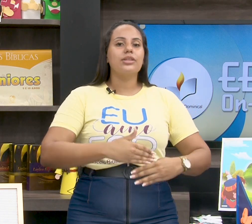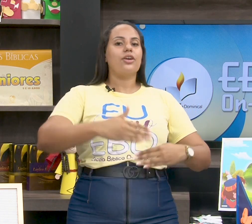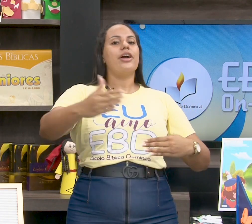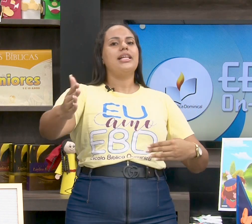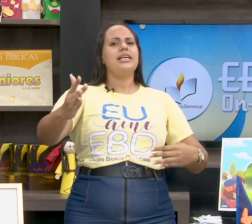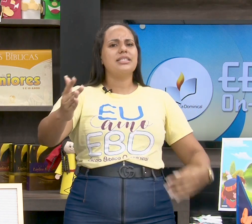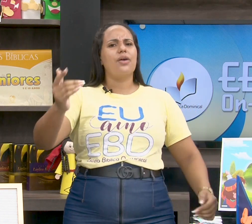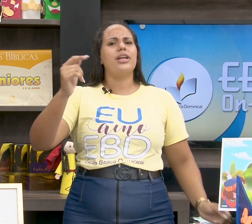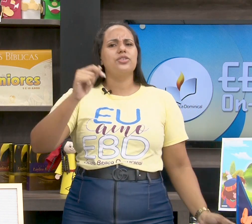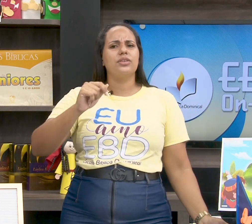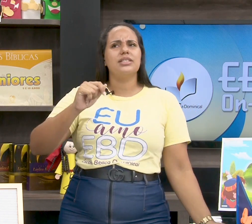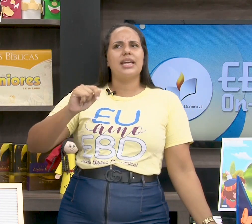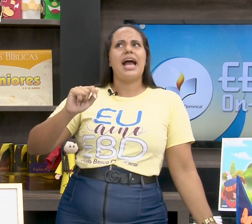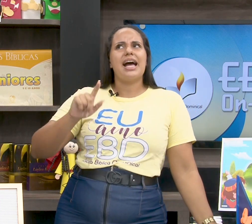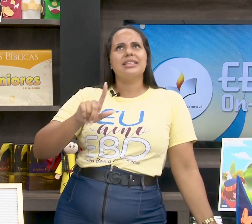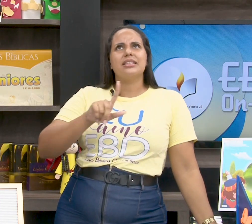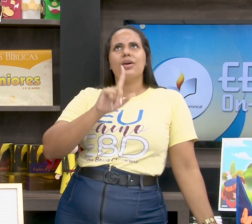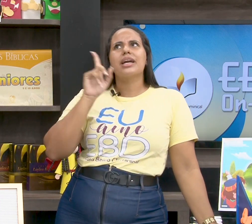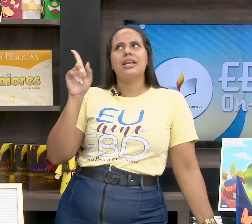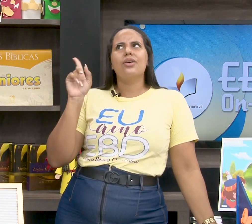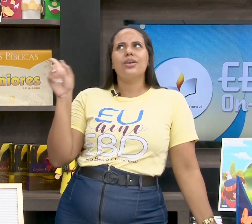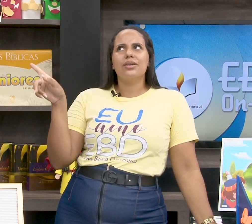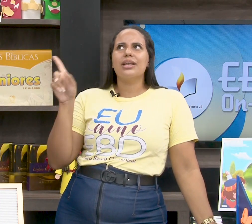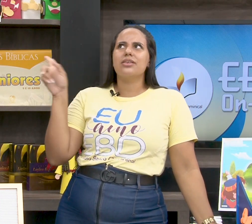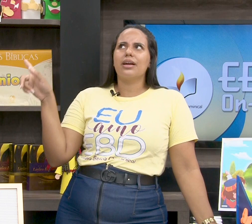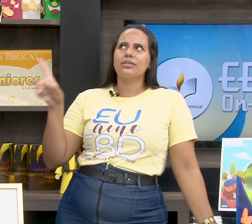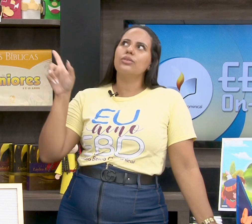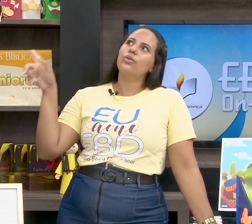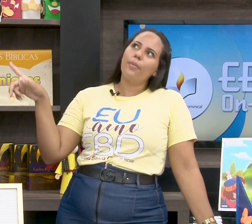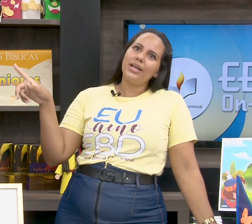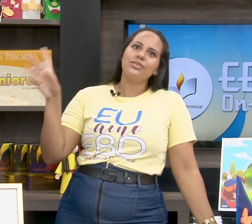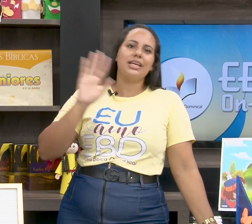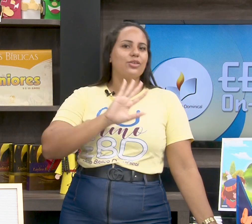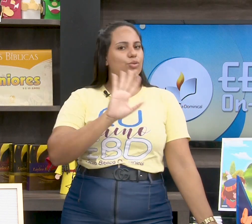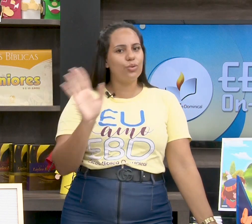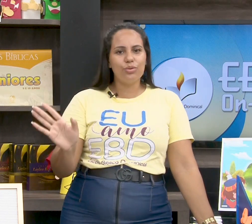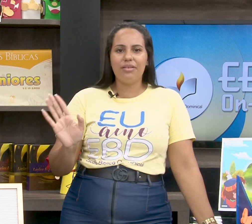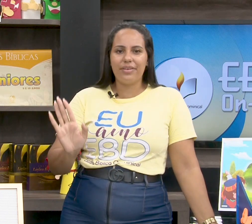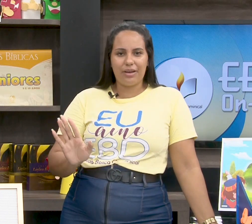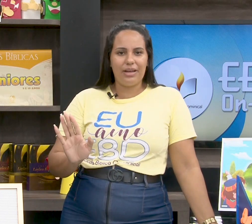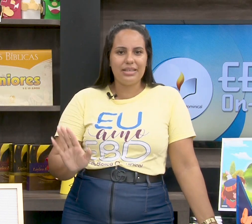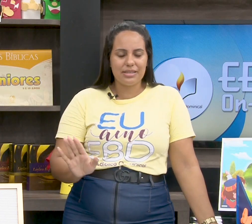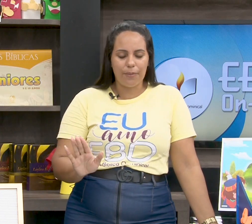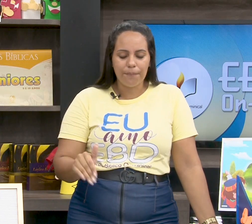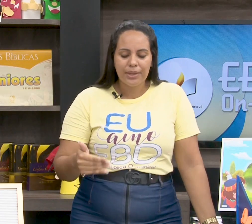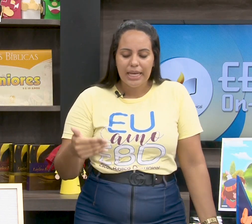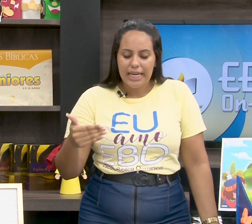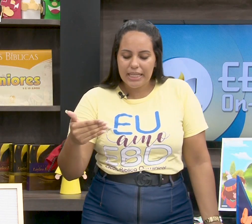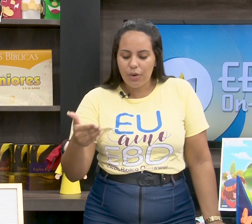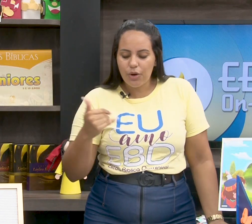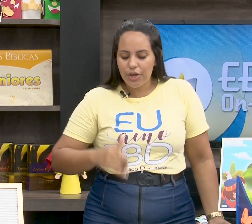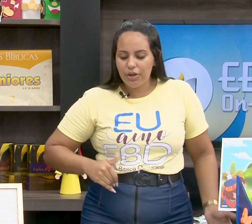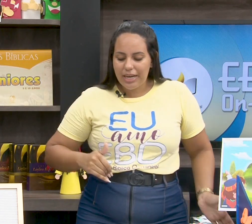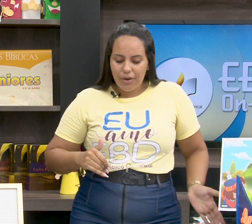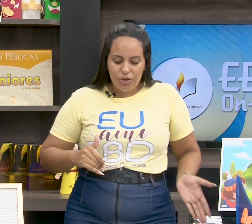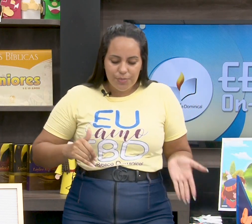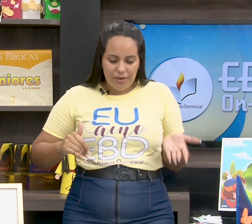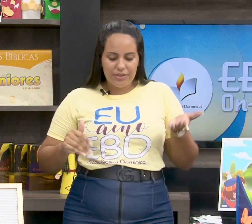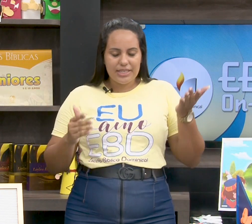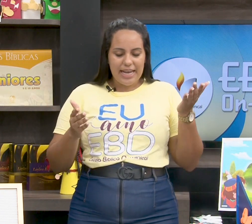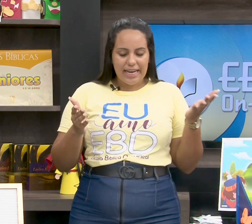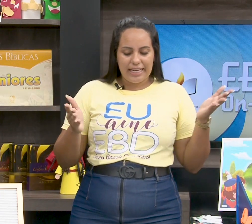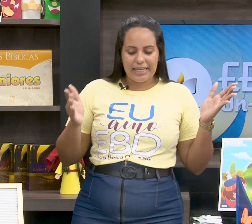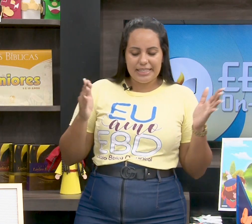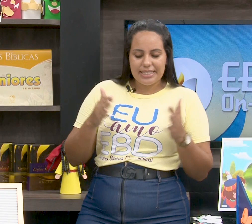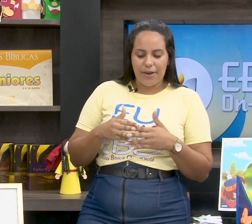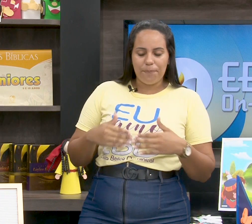porque no decorrer da lição eles vão dizer, ah, então aquele corinho que a senhora cantou no começo tem tudo a ver com a lição. Então o corinho que eu trago hoje para